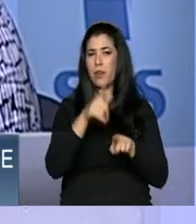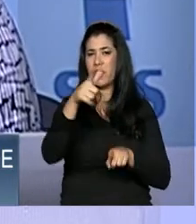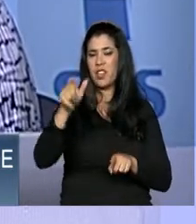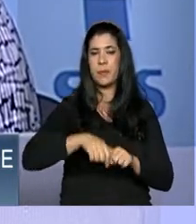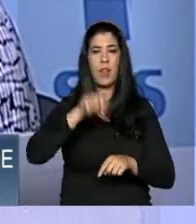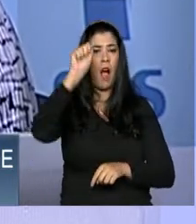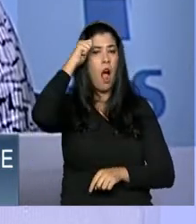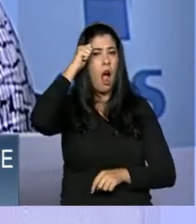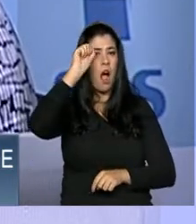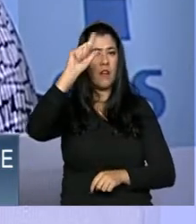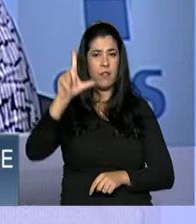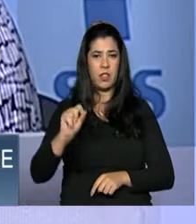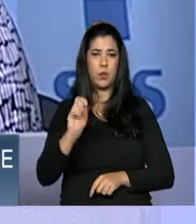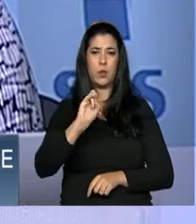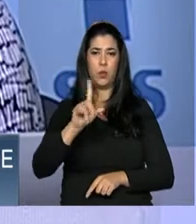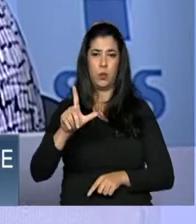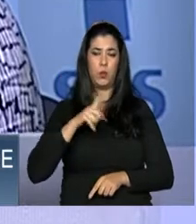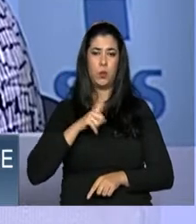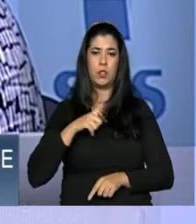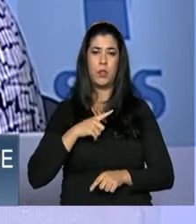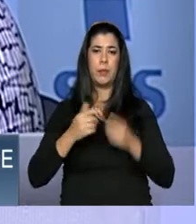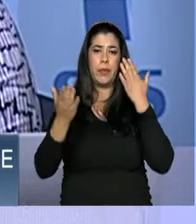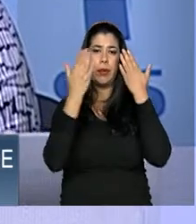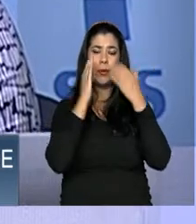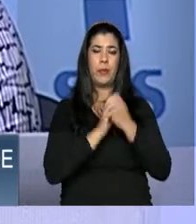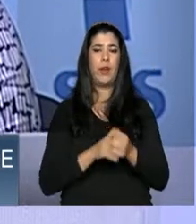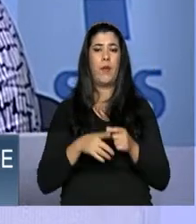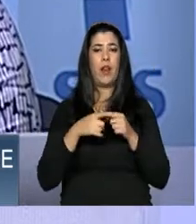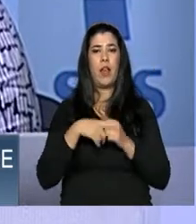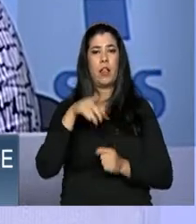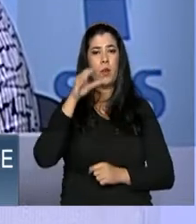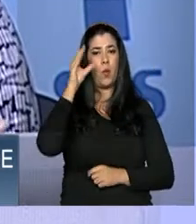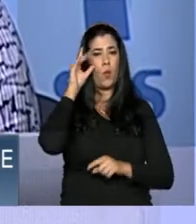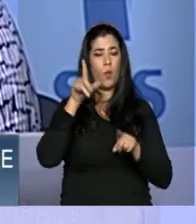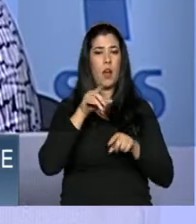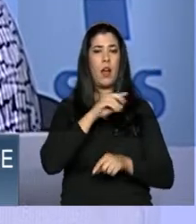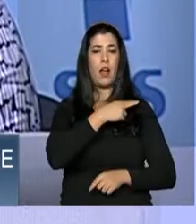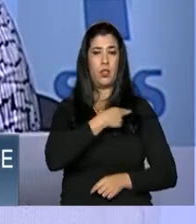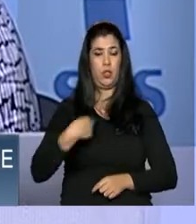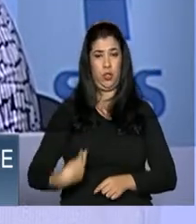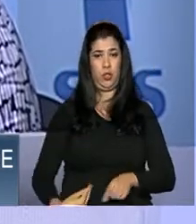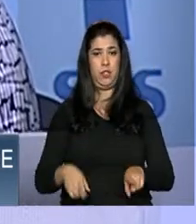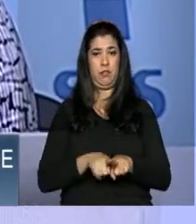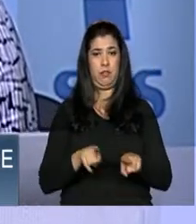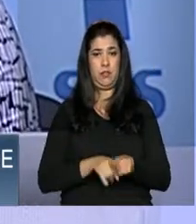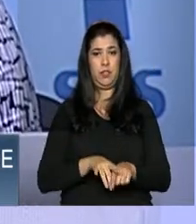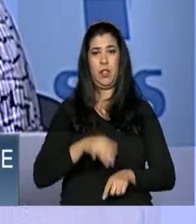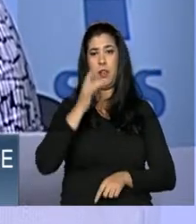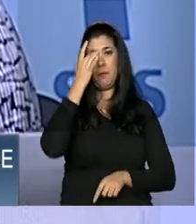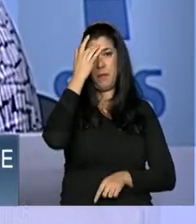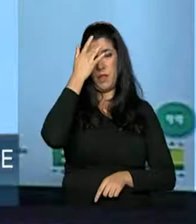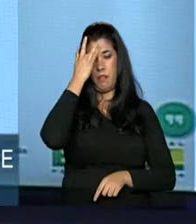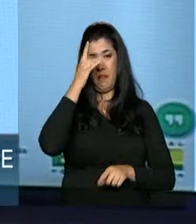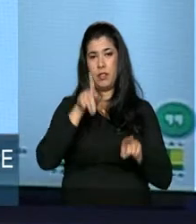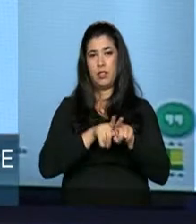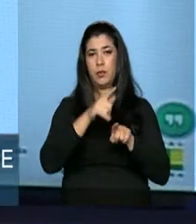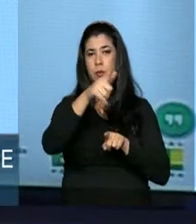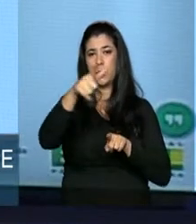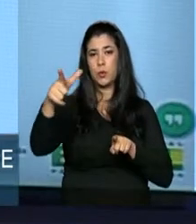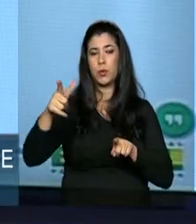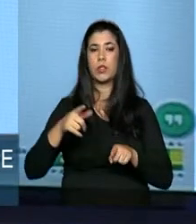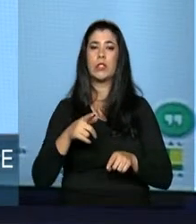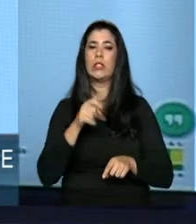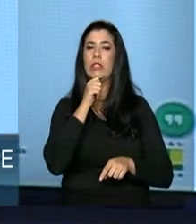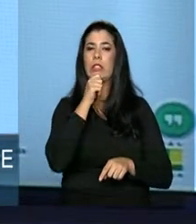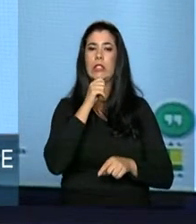mais elevadas que a China e a Índia. E aí, possivelmente, nesses dois países, essa transição nutricional ainda não se